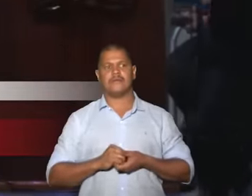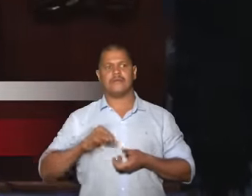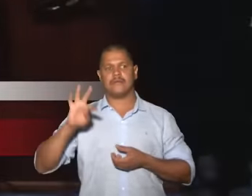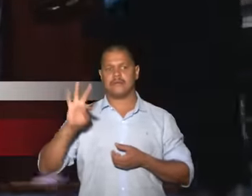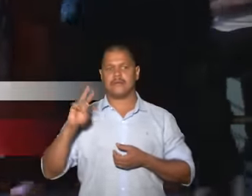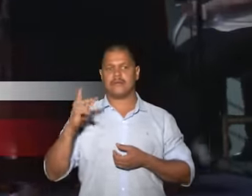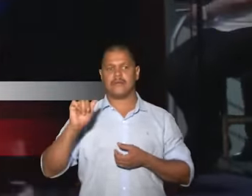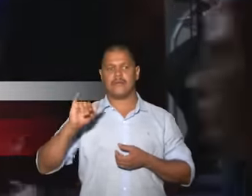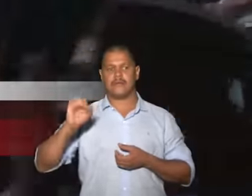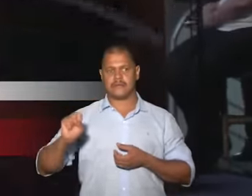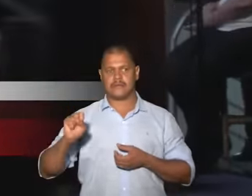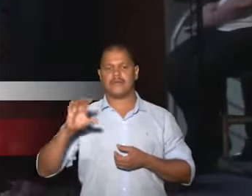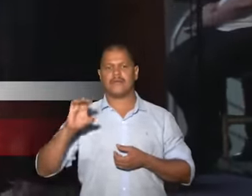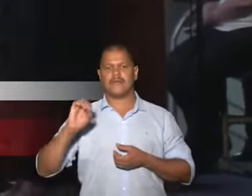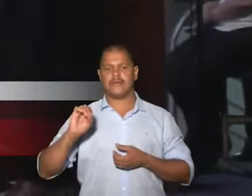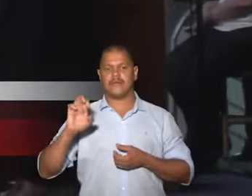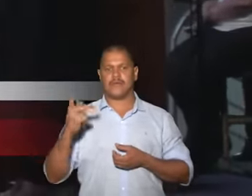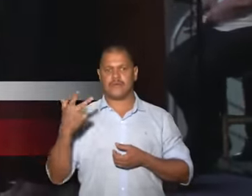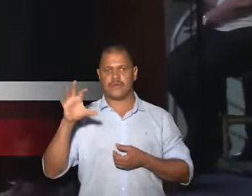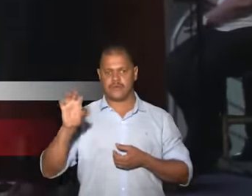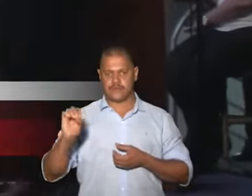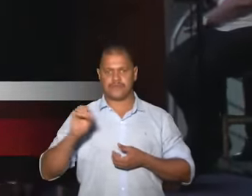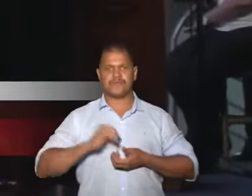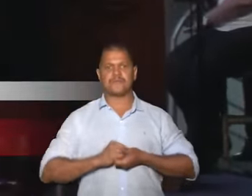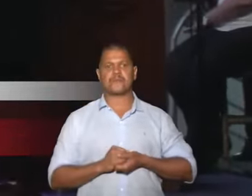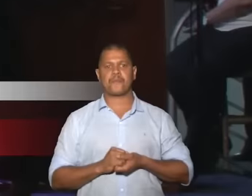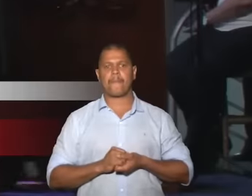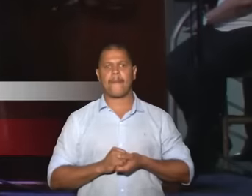Thaís Coelho Gomes Poubel.